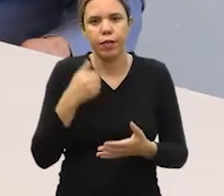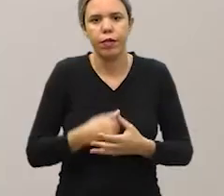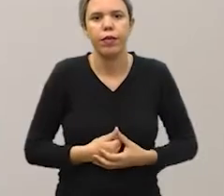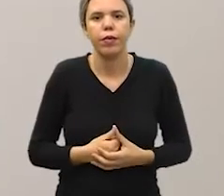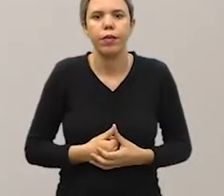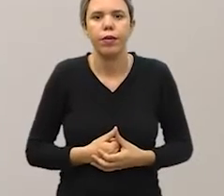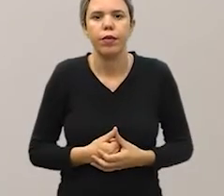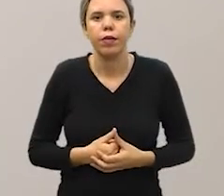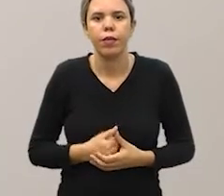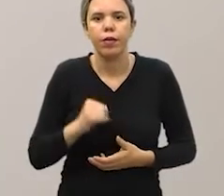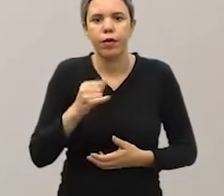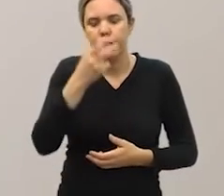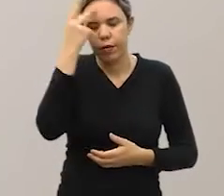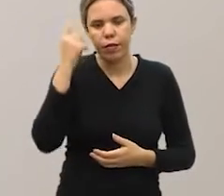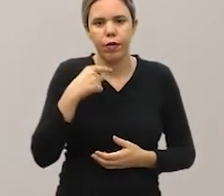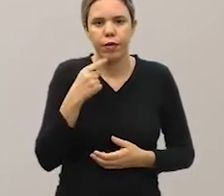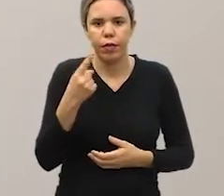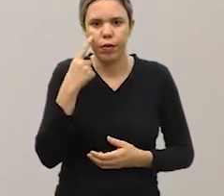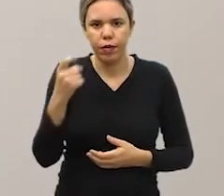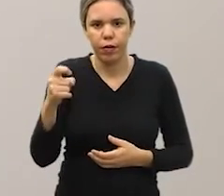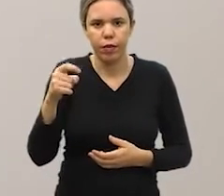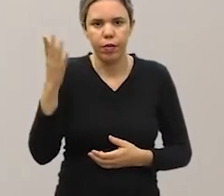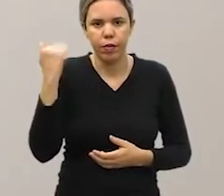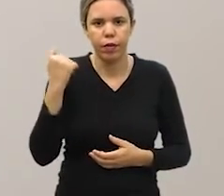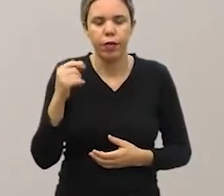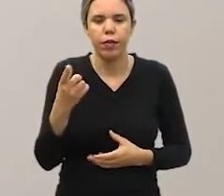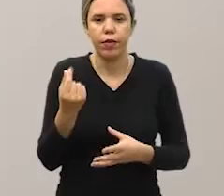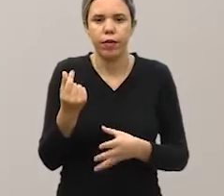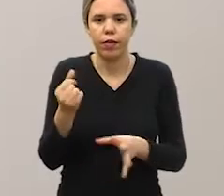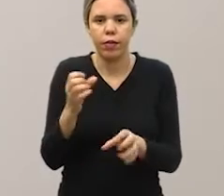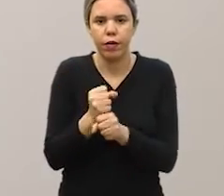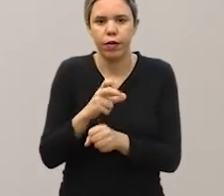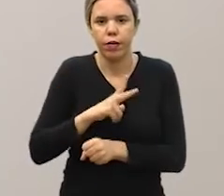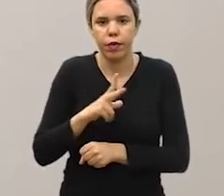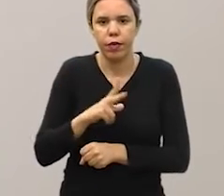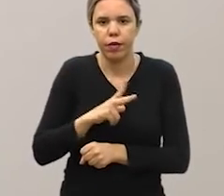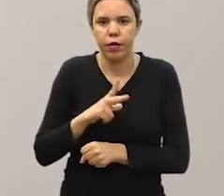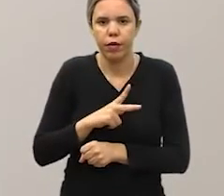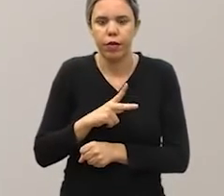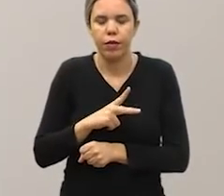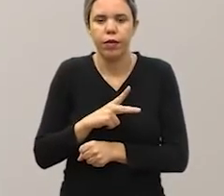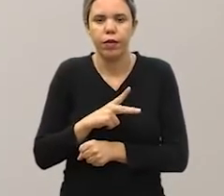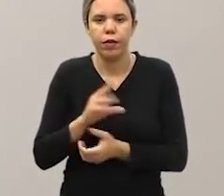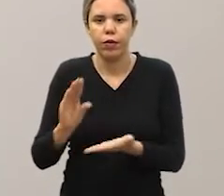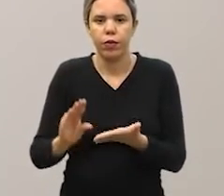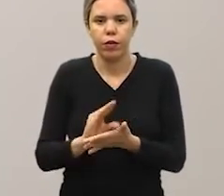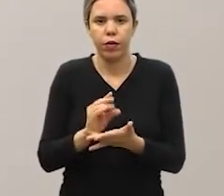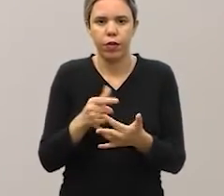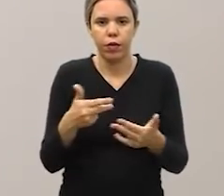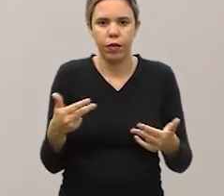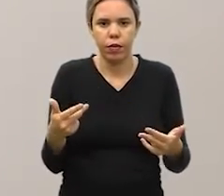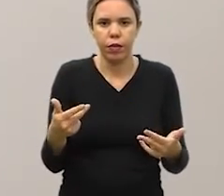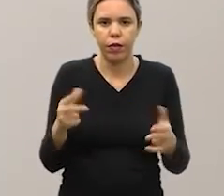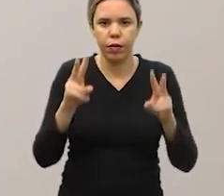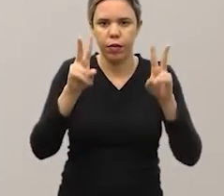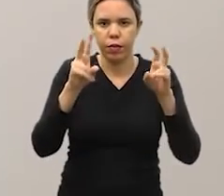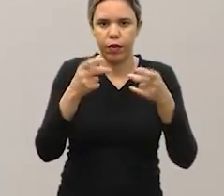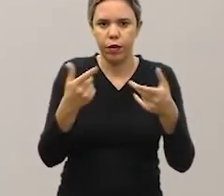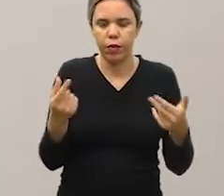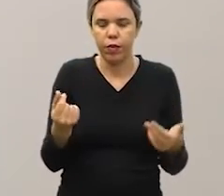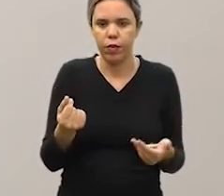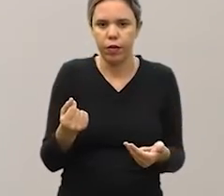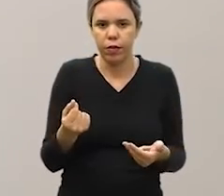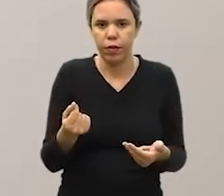aproveitando, se alguém tiver mais interesse em saber sobre finanças pessoais, orçamento e assuntos